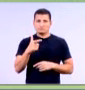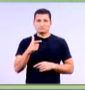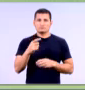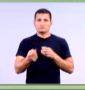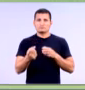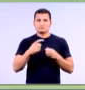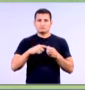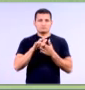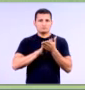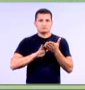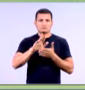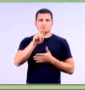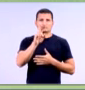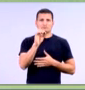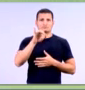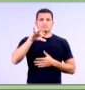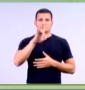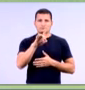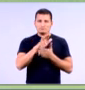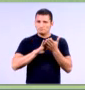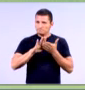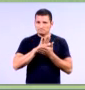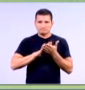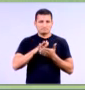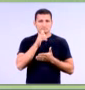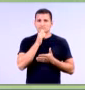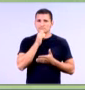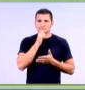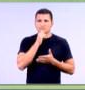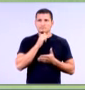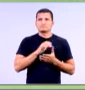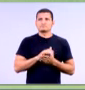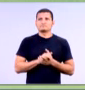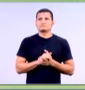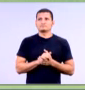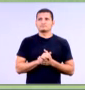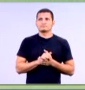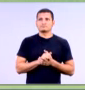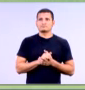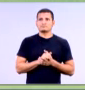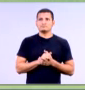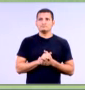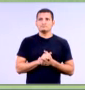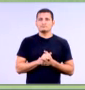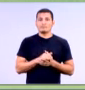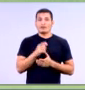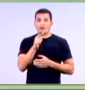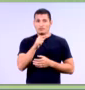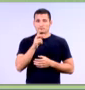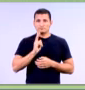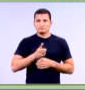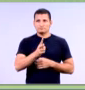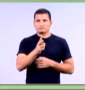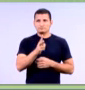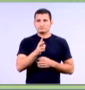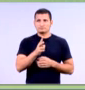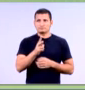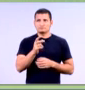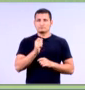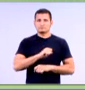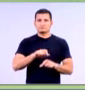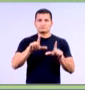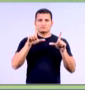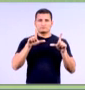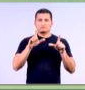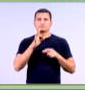nem void. Nem void ele tem. Ele não tem mesmo, tá? Ele sempre é